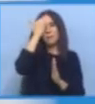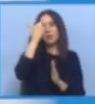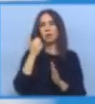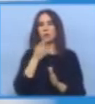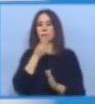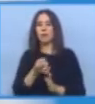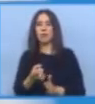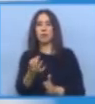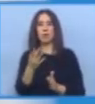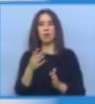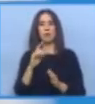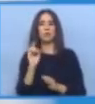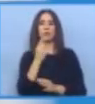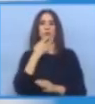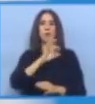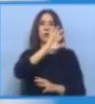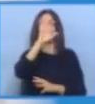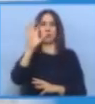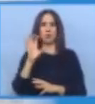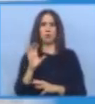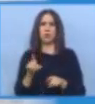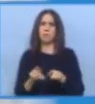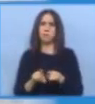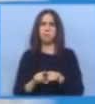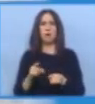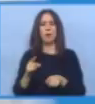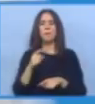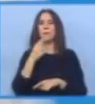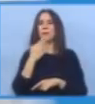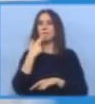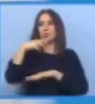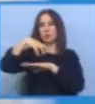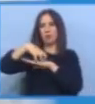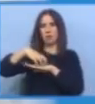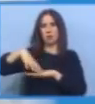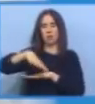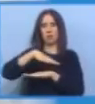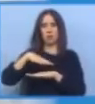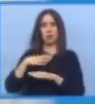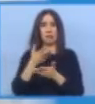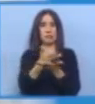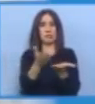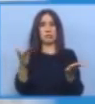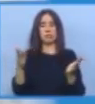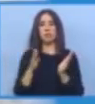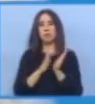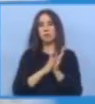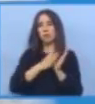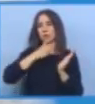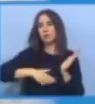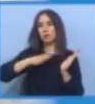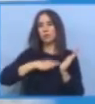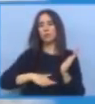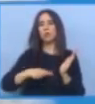dos pecados a todas as nações, começando por Jerusalém. Vós sois as testemunhas de